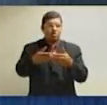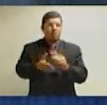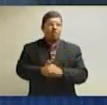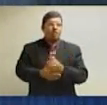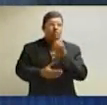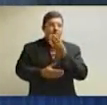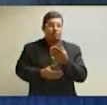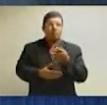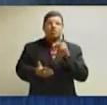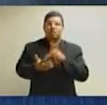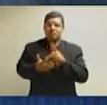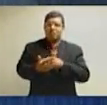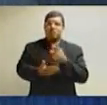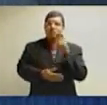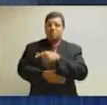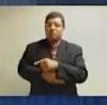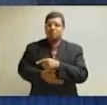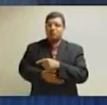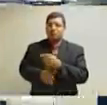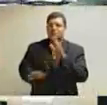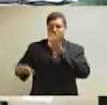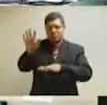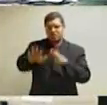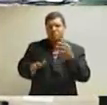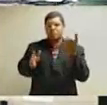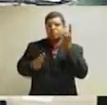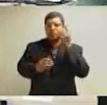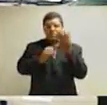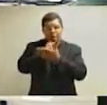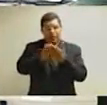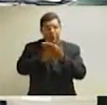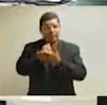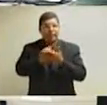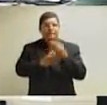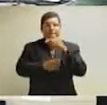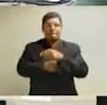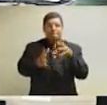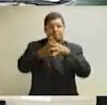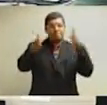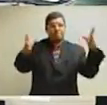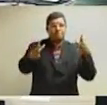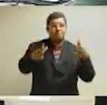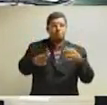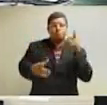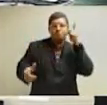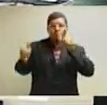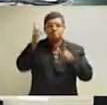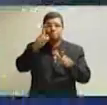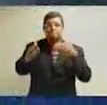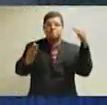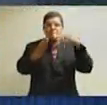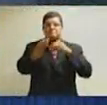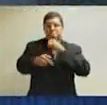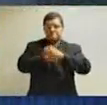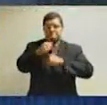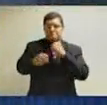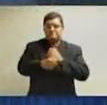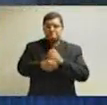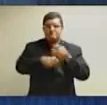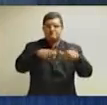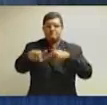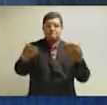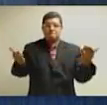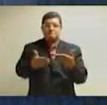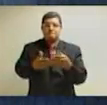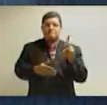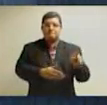matéria. A previsão da database é a maior conquista dos últimos anos da categoria